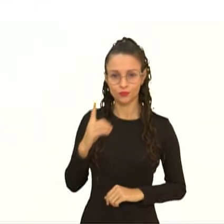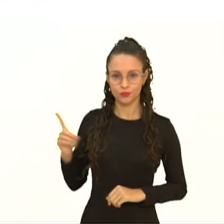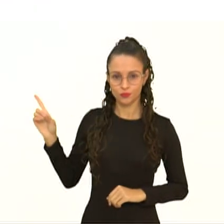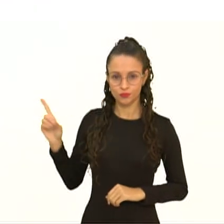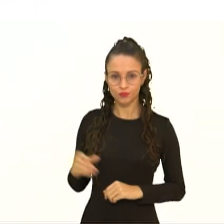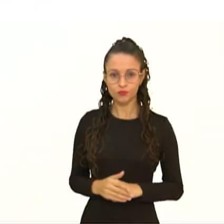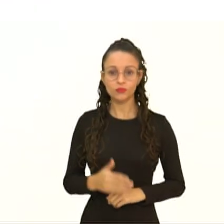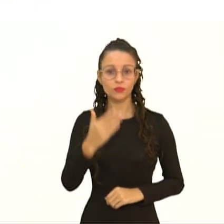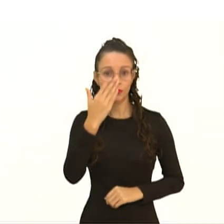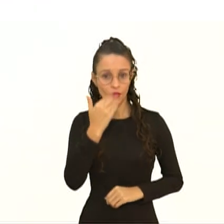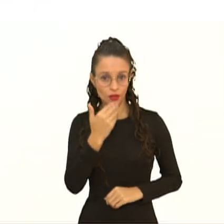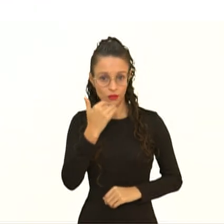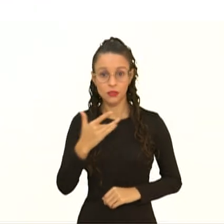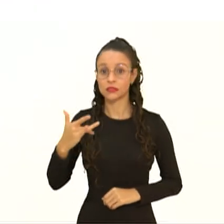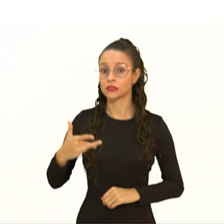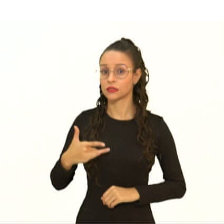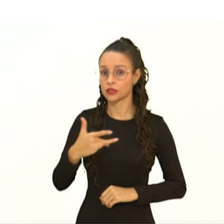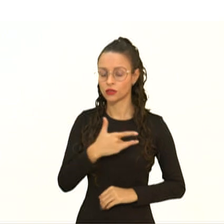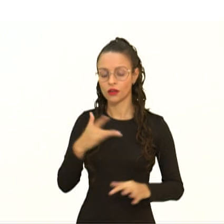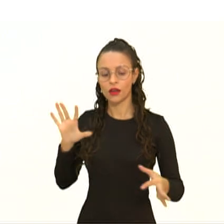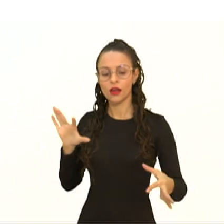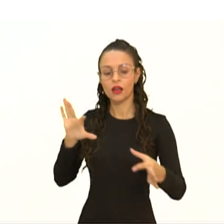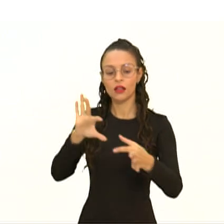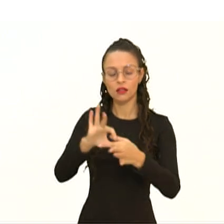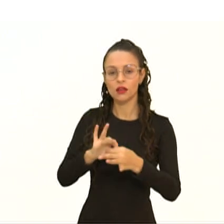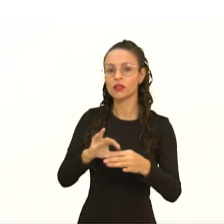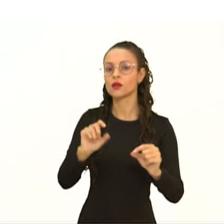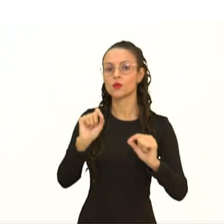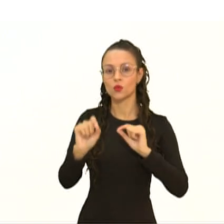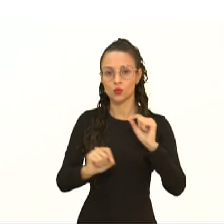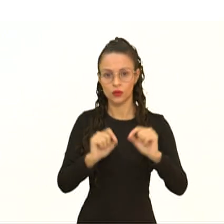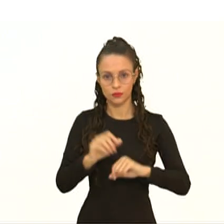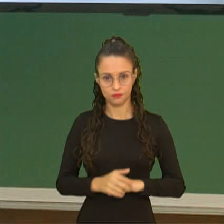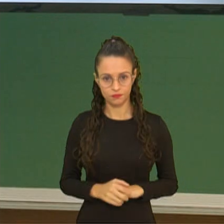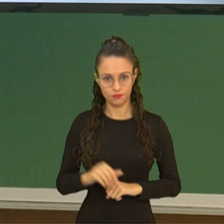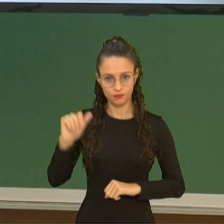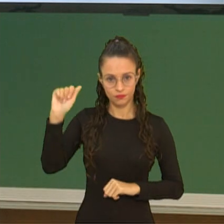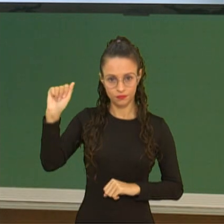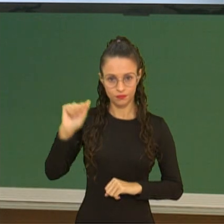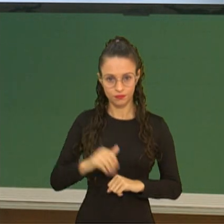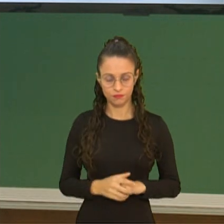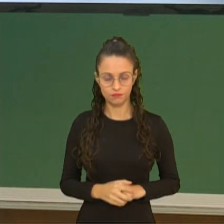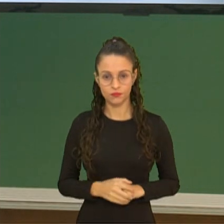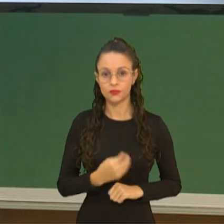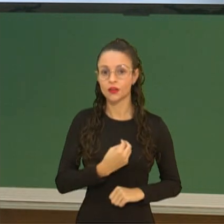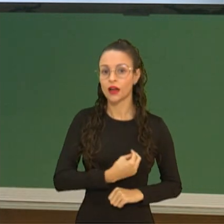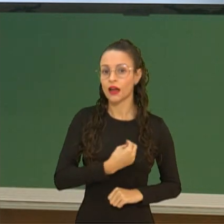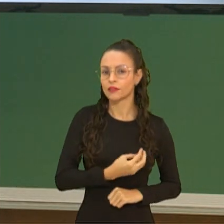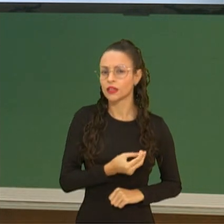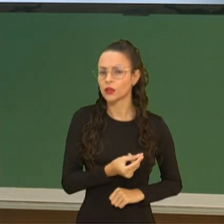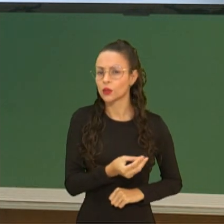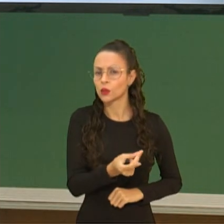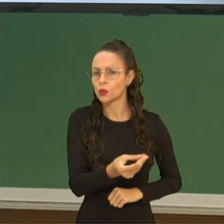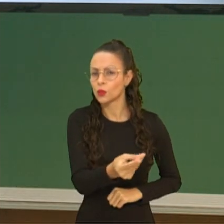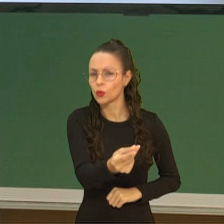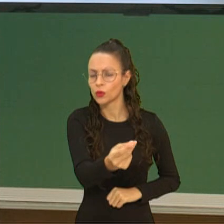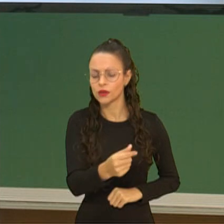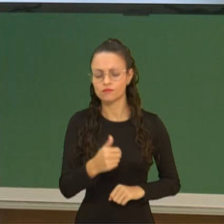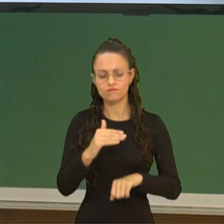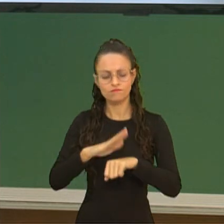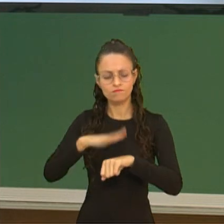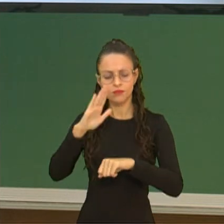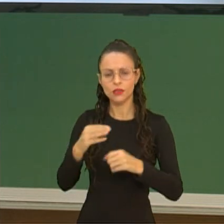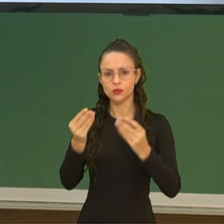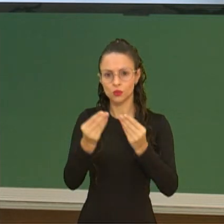a alimentação saudável está ligada a alternati va a uma vida mais longa e com mais